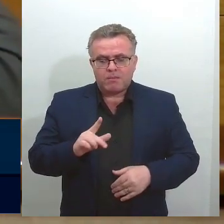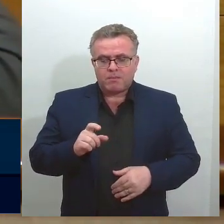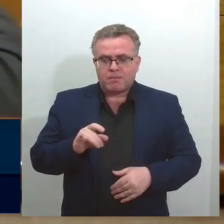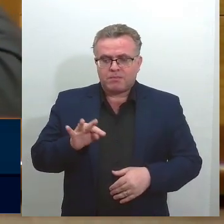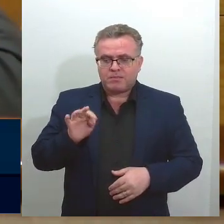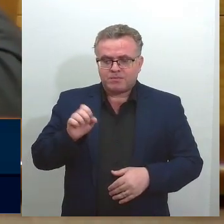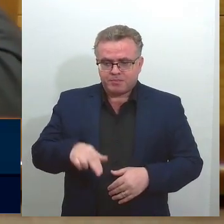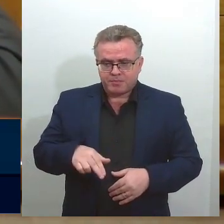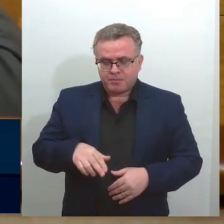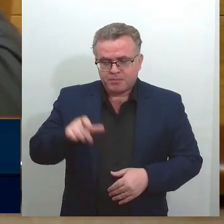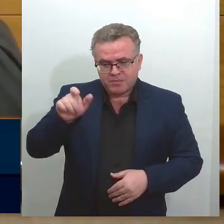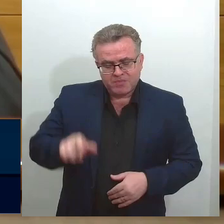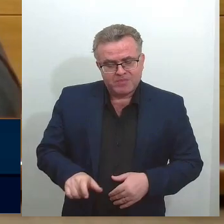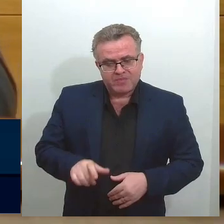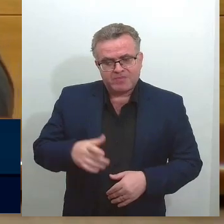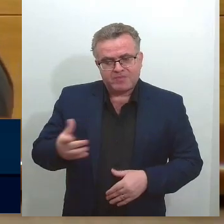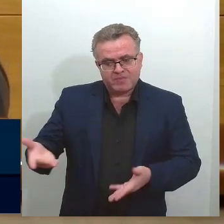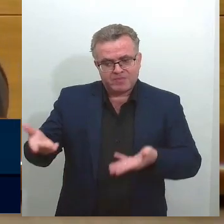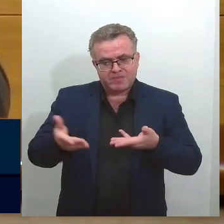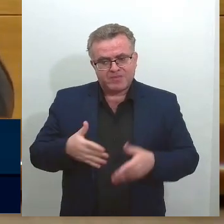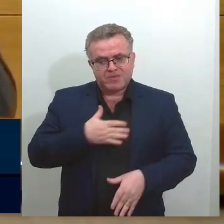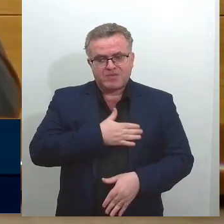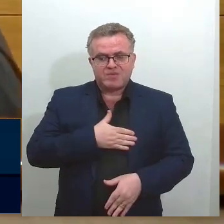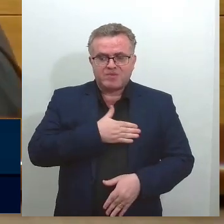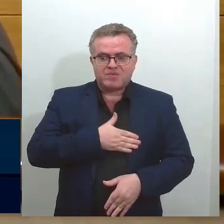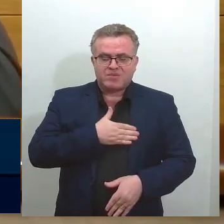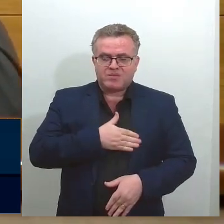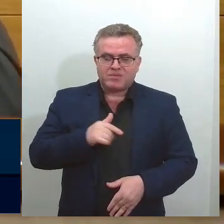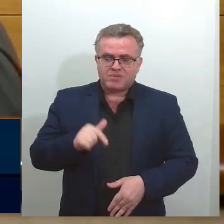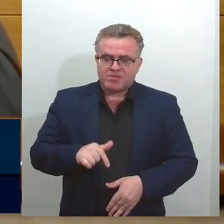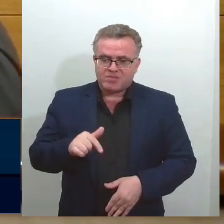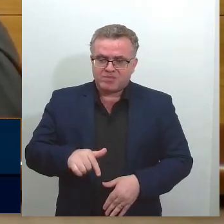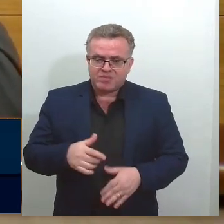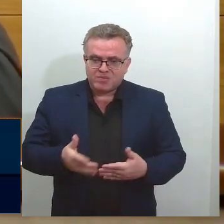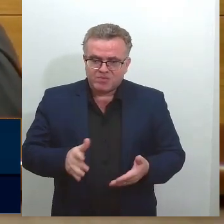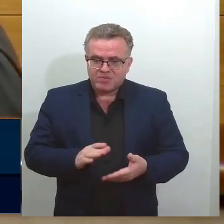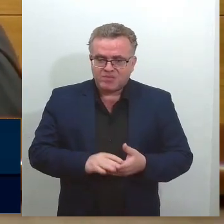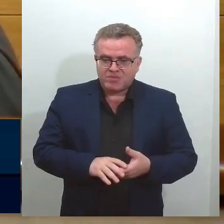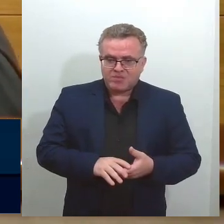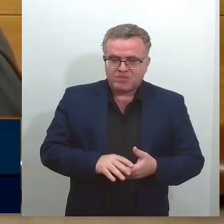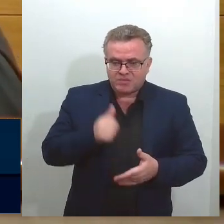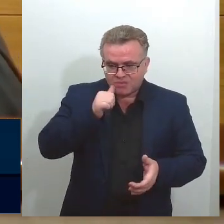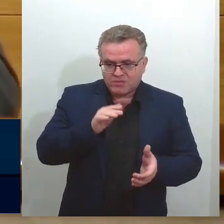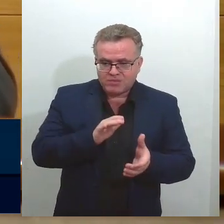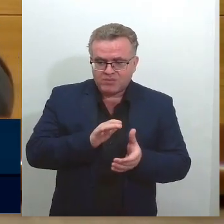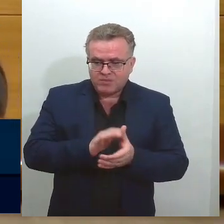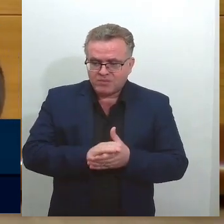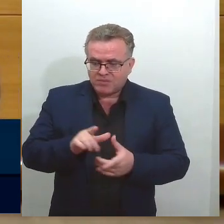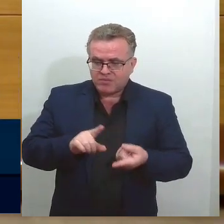também à nossa terra. A sua esposa também, a Evelyn, viu? Bem-vinda.